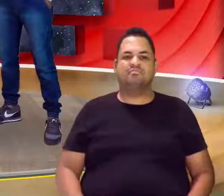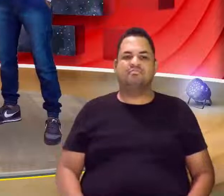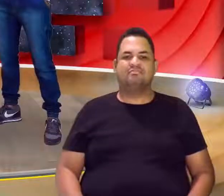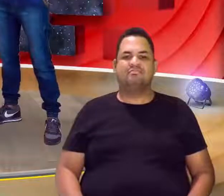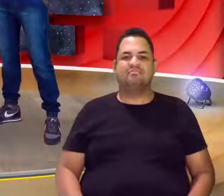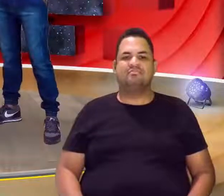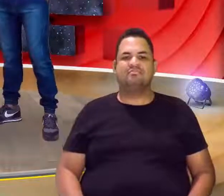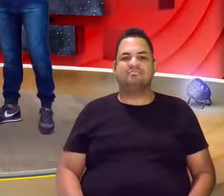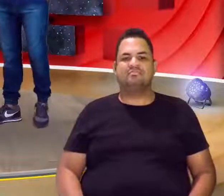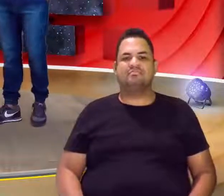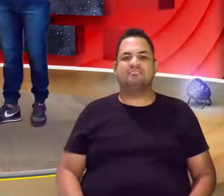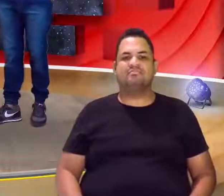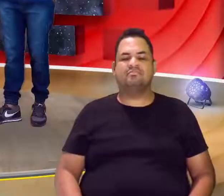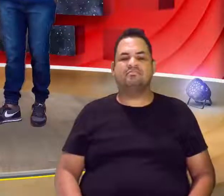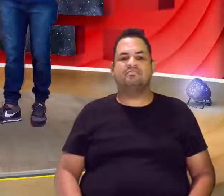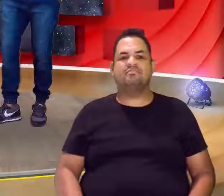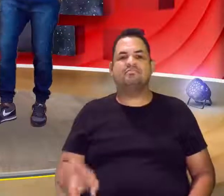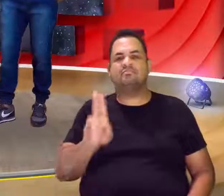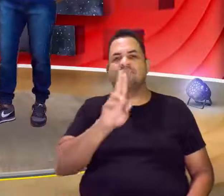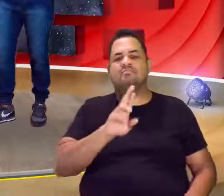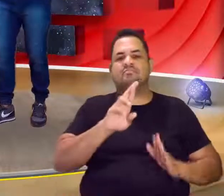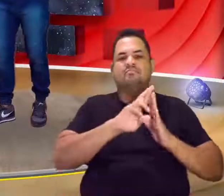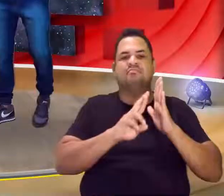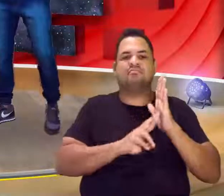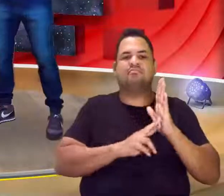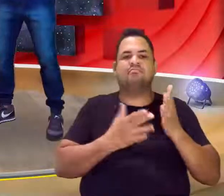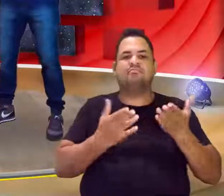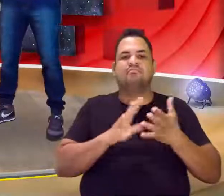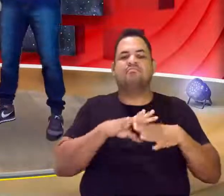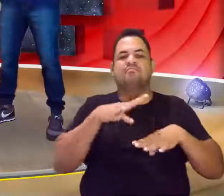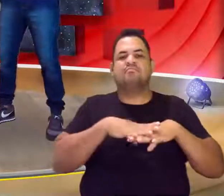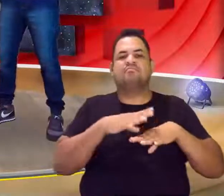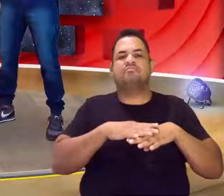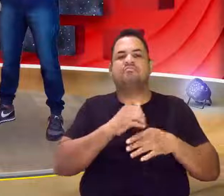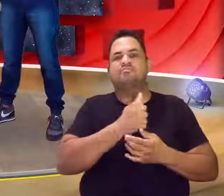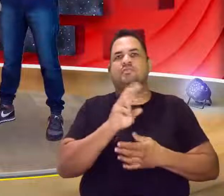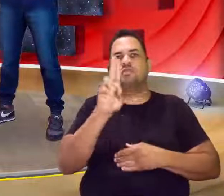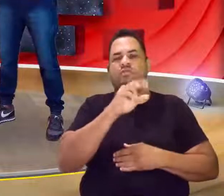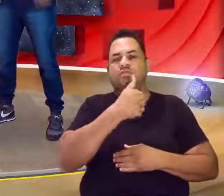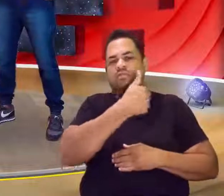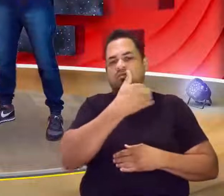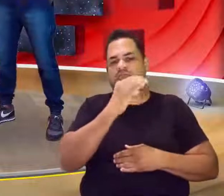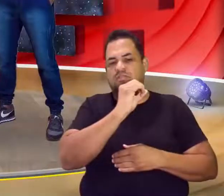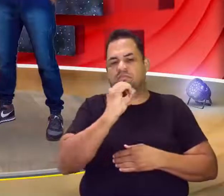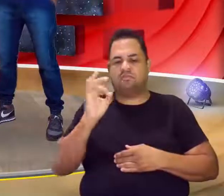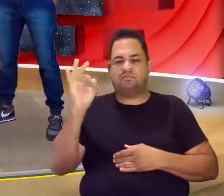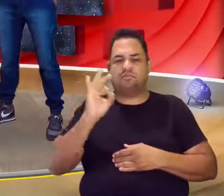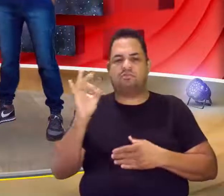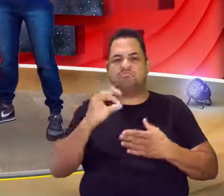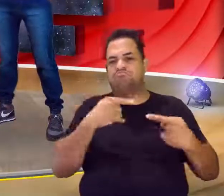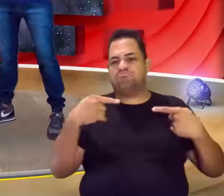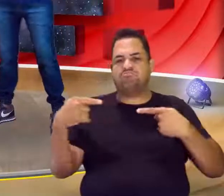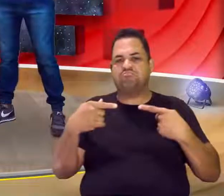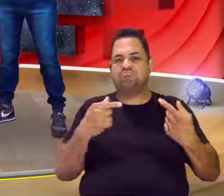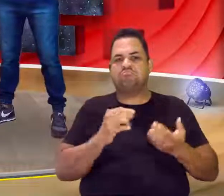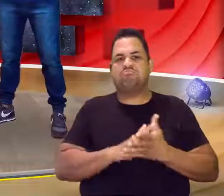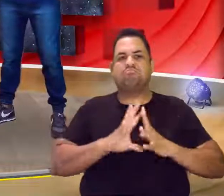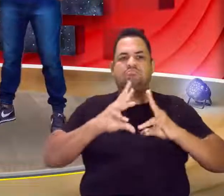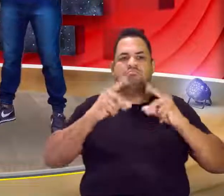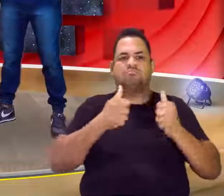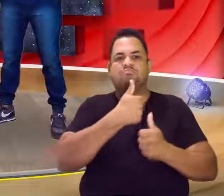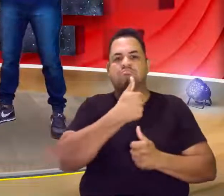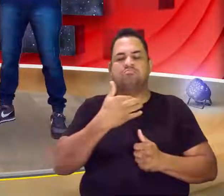né? Isso. Até porque quando a gente for usar a regra de 3 também a gente usa o 100% como relação, né? Então esse 100 é como se fosse o